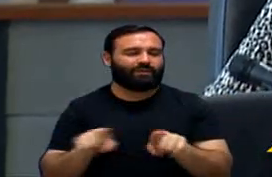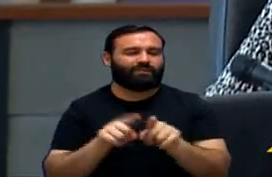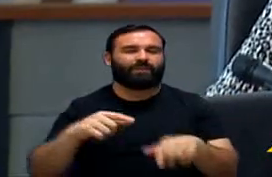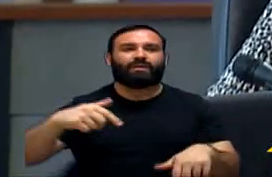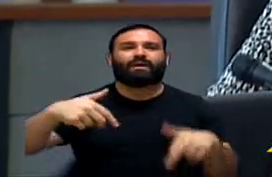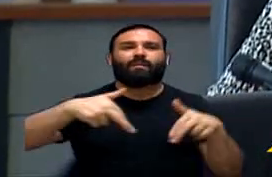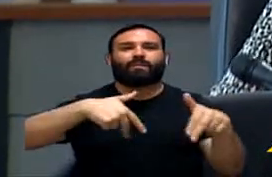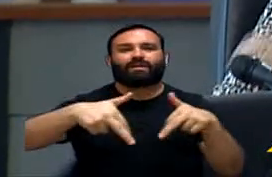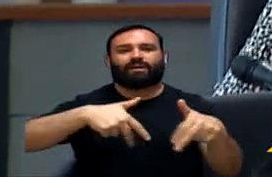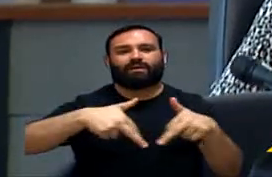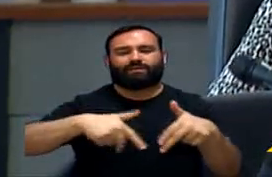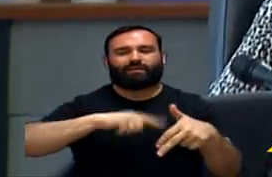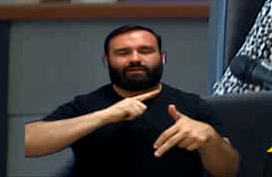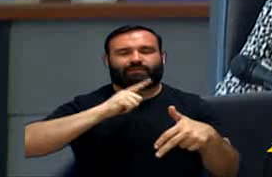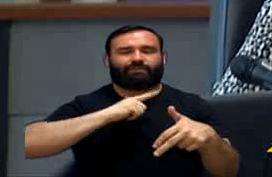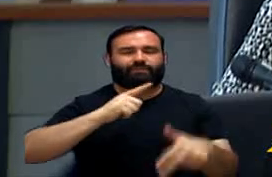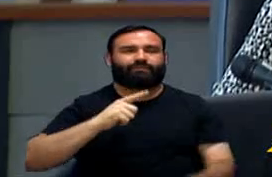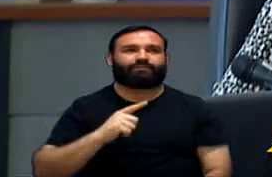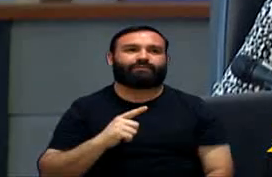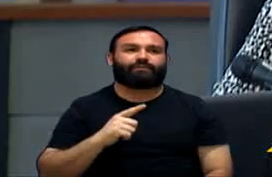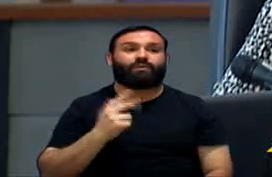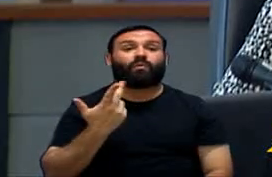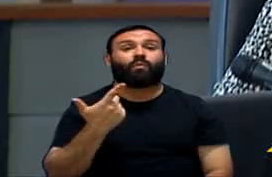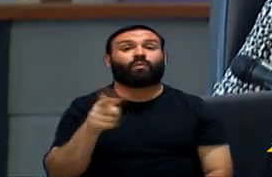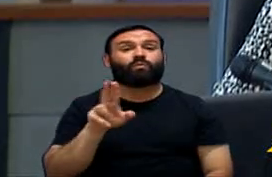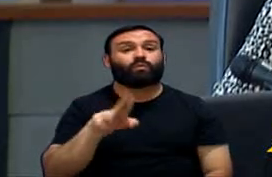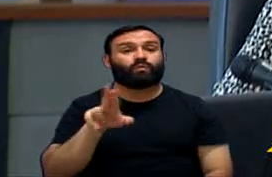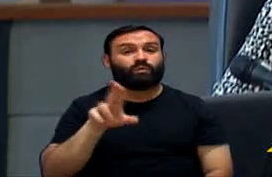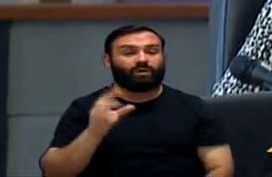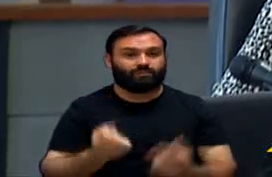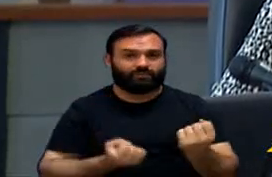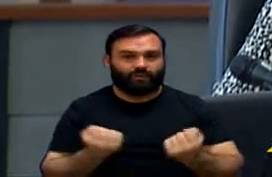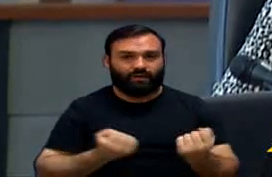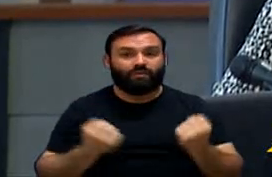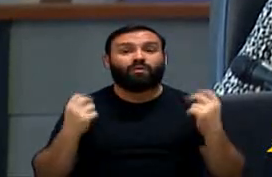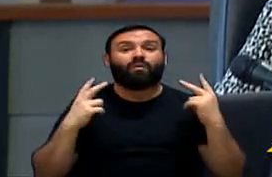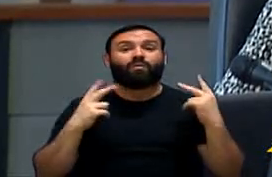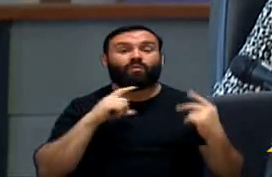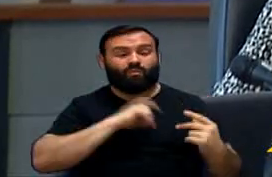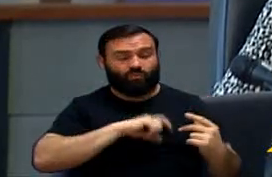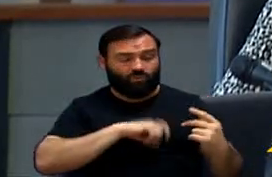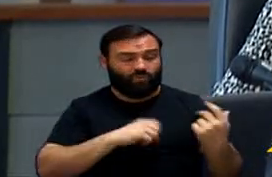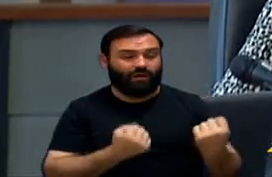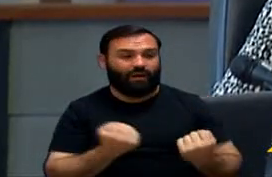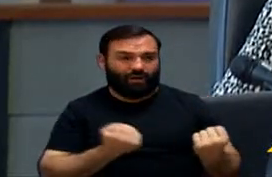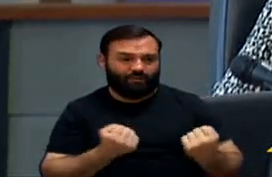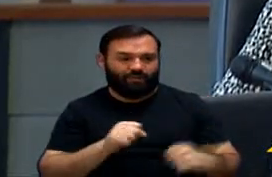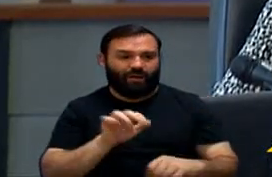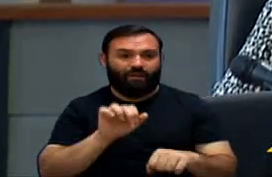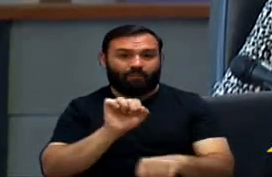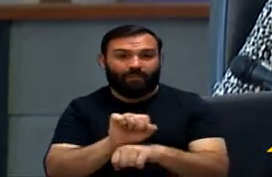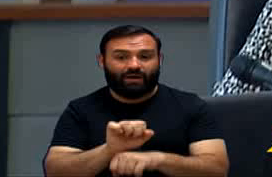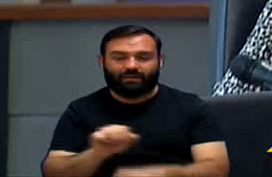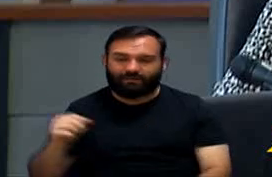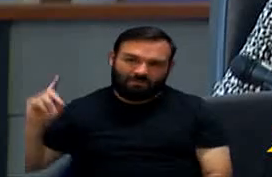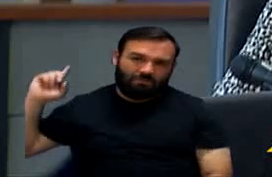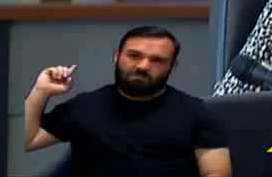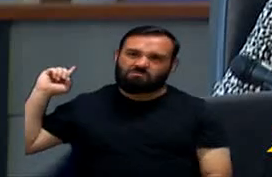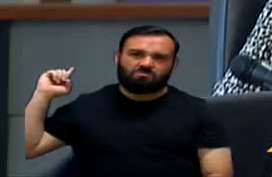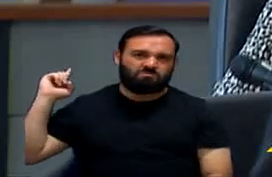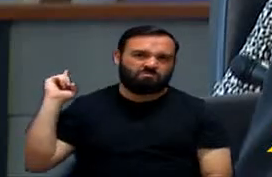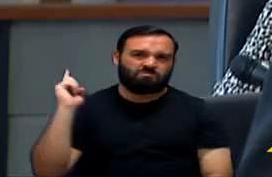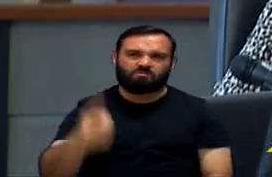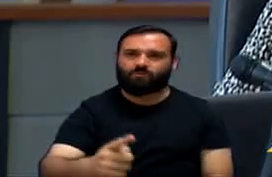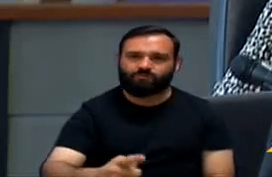pedestre que está atravessando do outro usuário de veículo também motorista do carro para as vezes e ele vem na